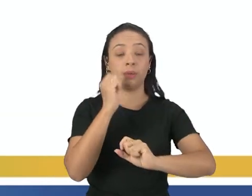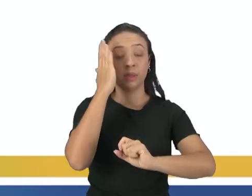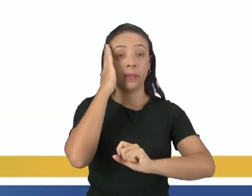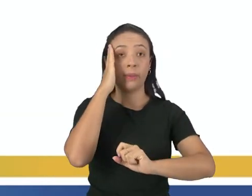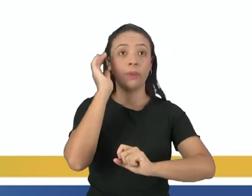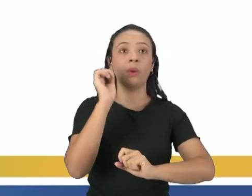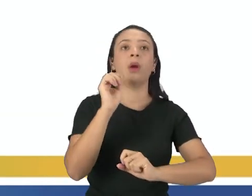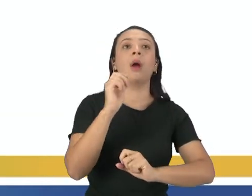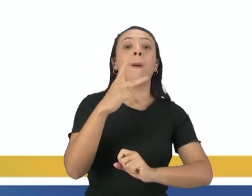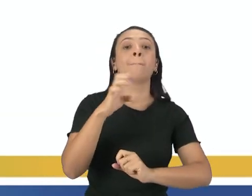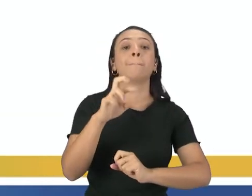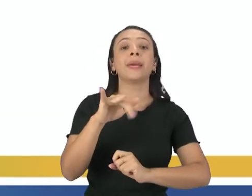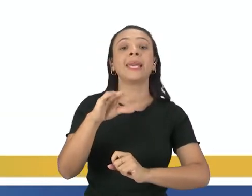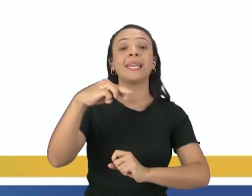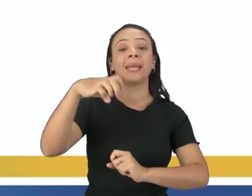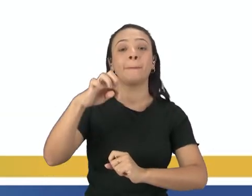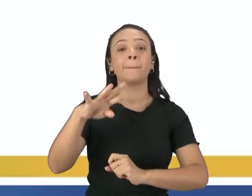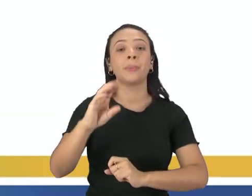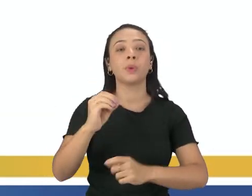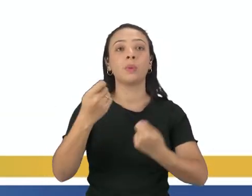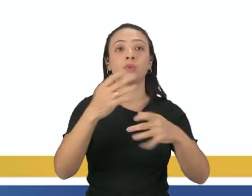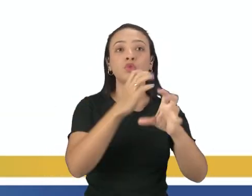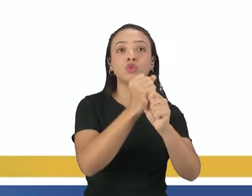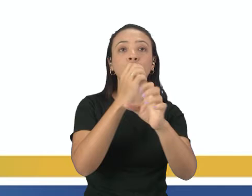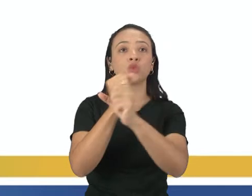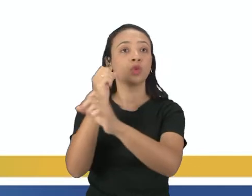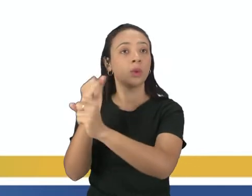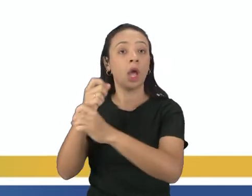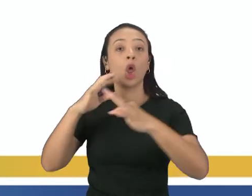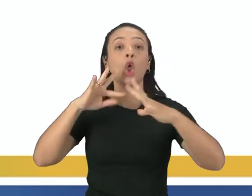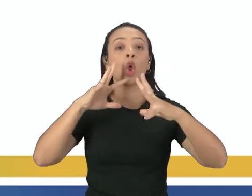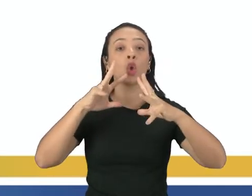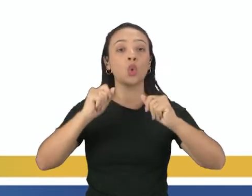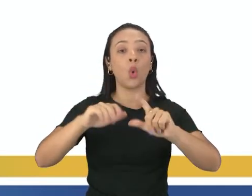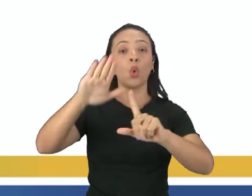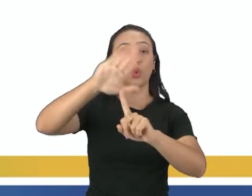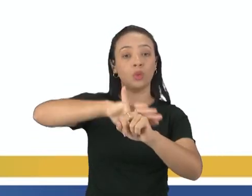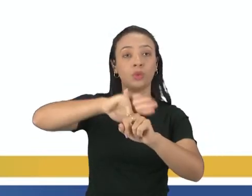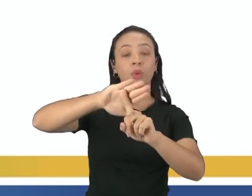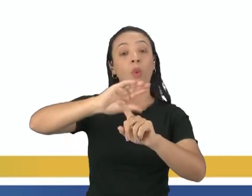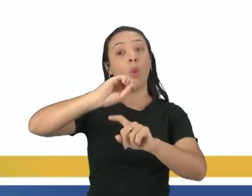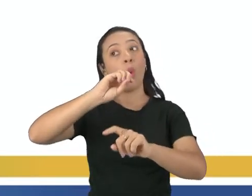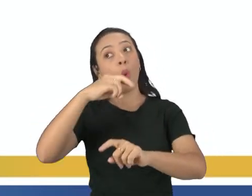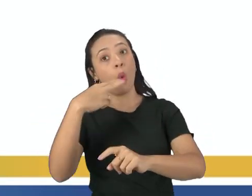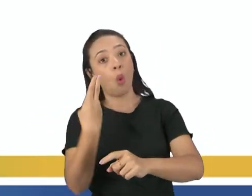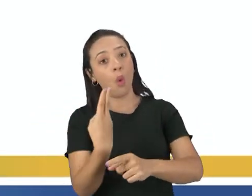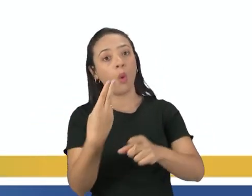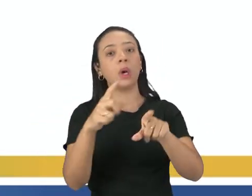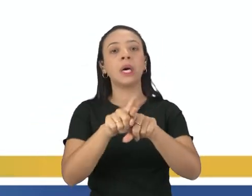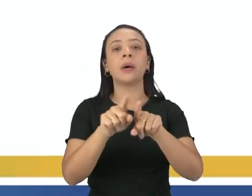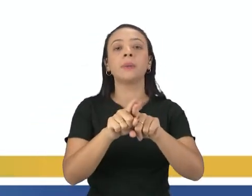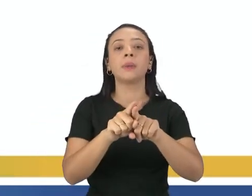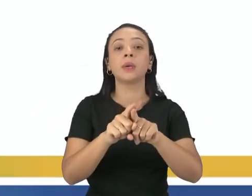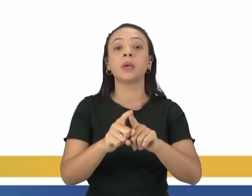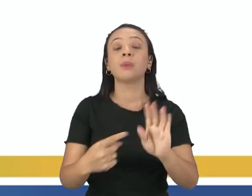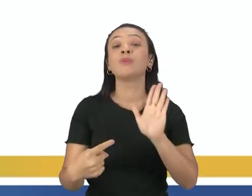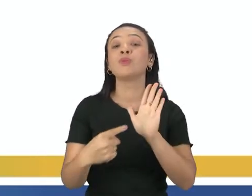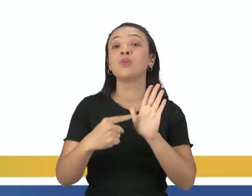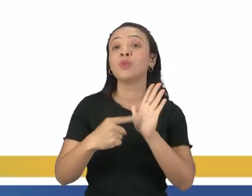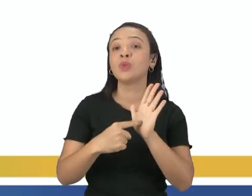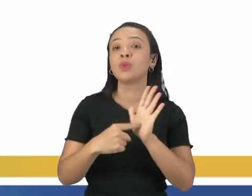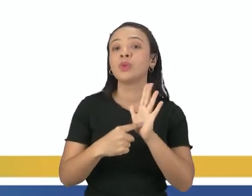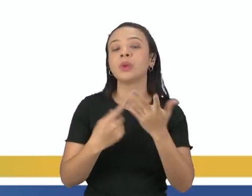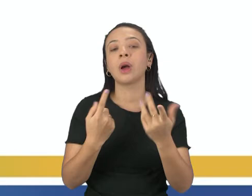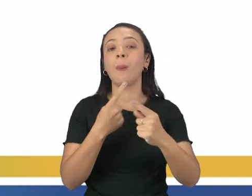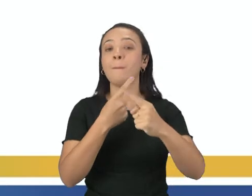desse triângulo, basta somarmos todos os seus lados ou multiplicar os lados com a